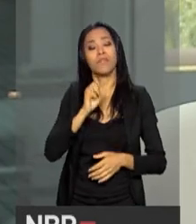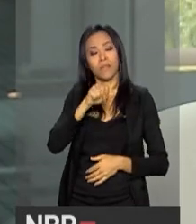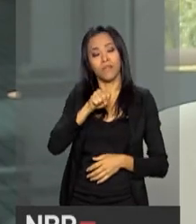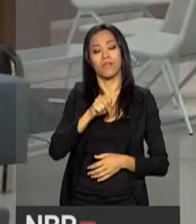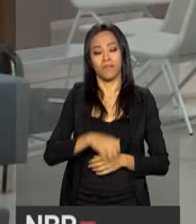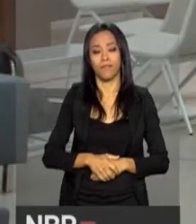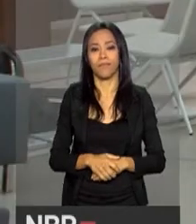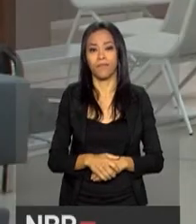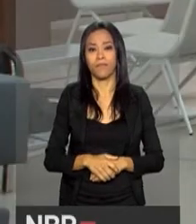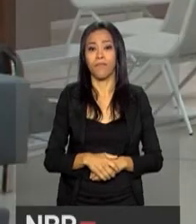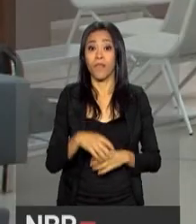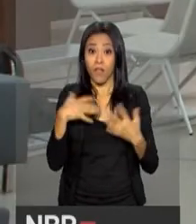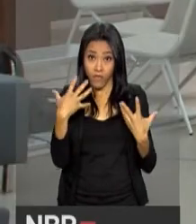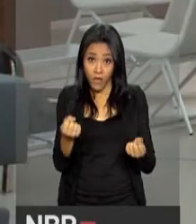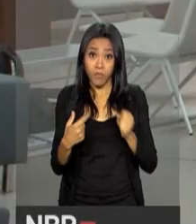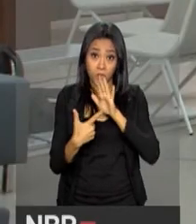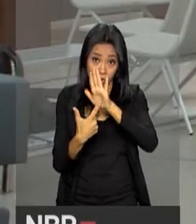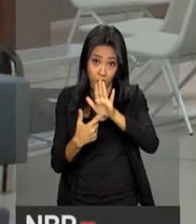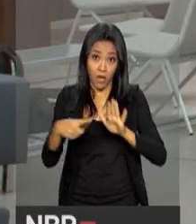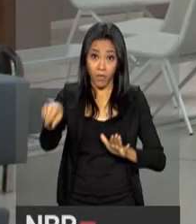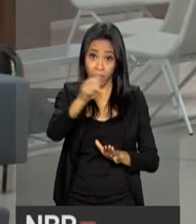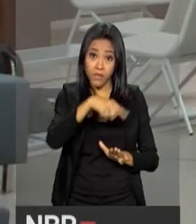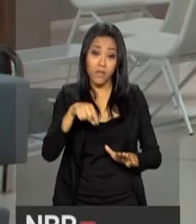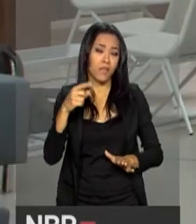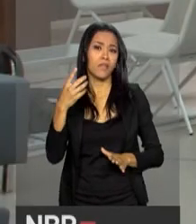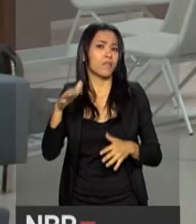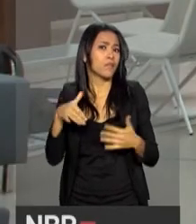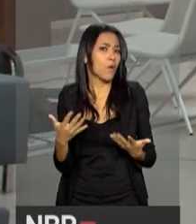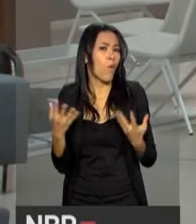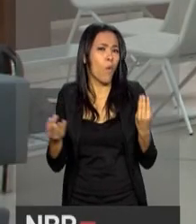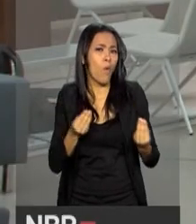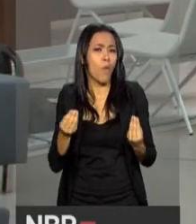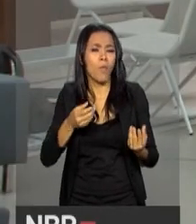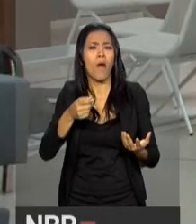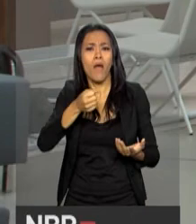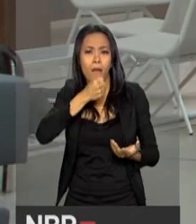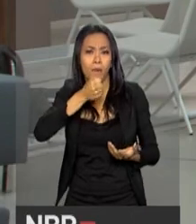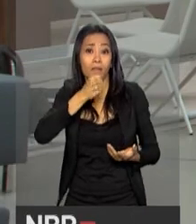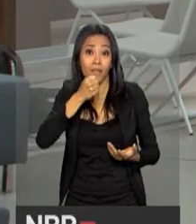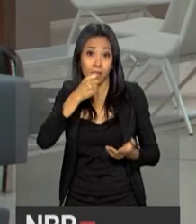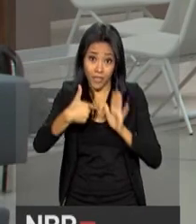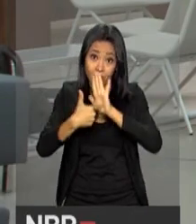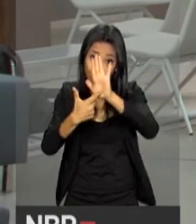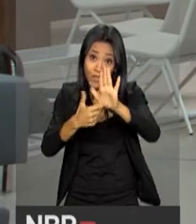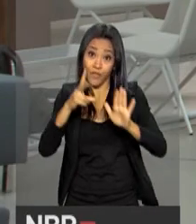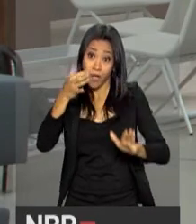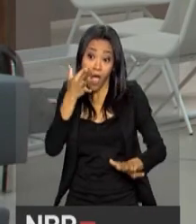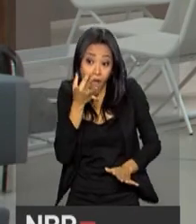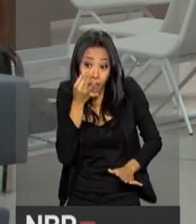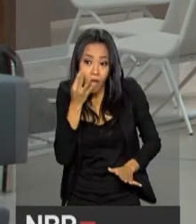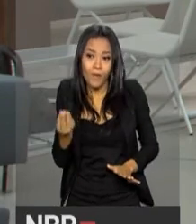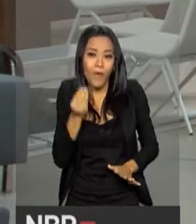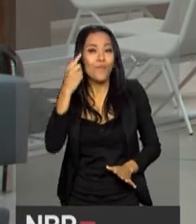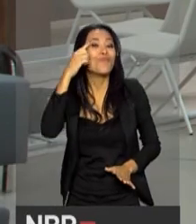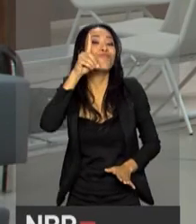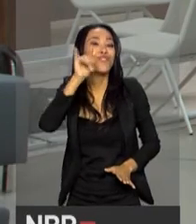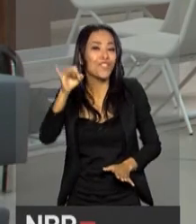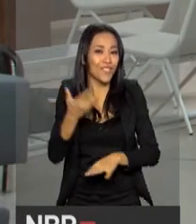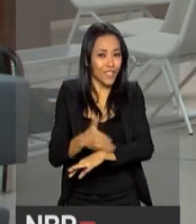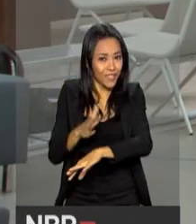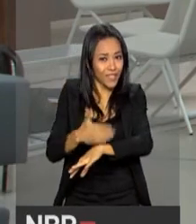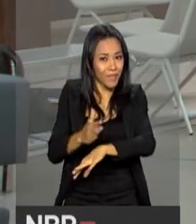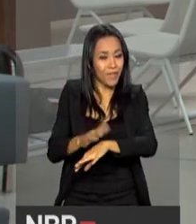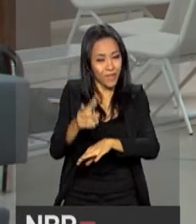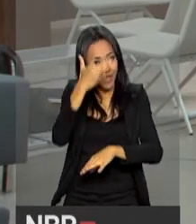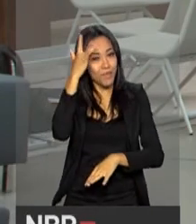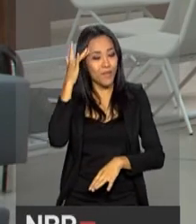coleta a gente vai mostrar agora para quem está nos assistindo então uma reportagem da tv nbr que foi lá conferir um dia de capacitação dos